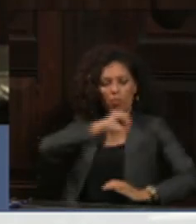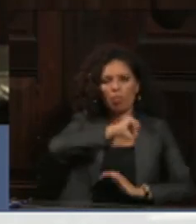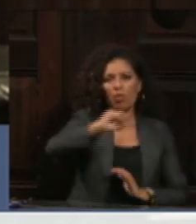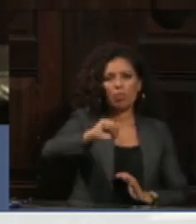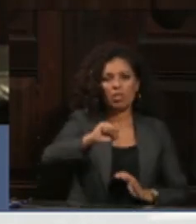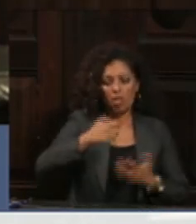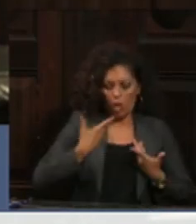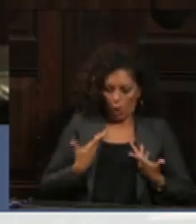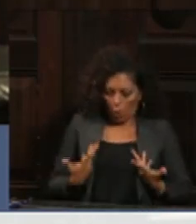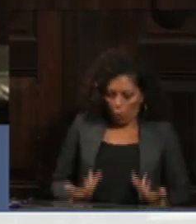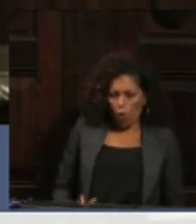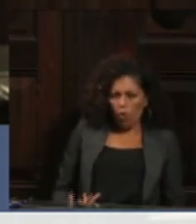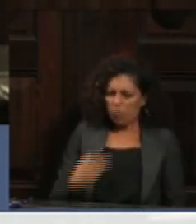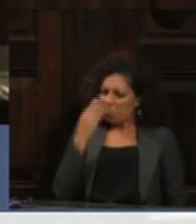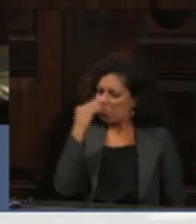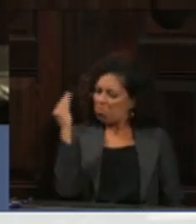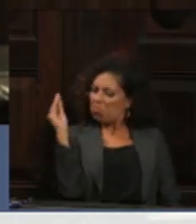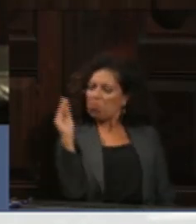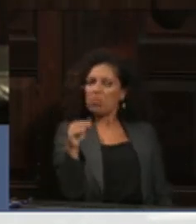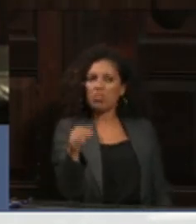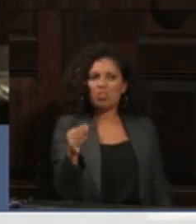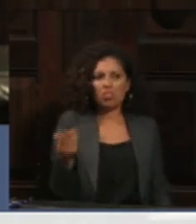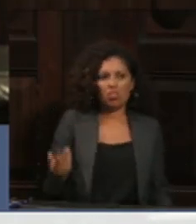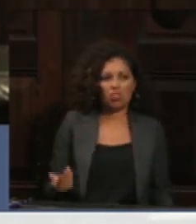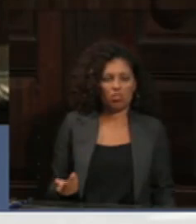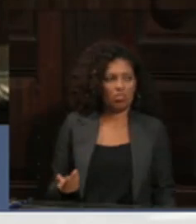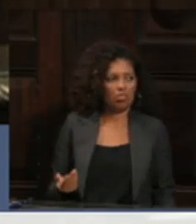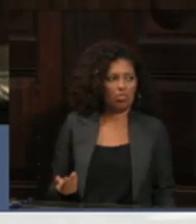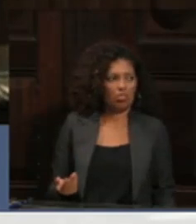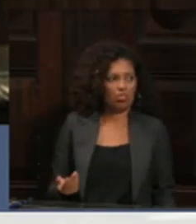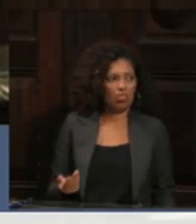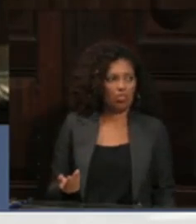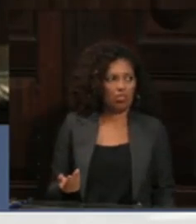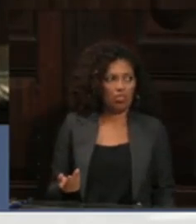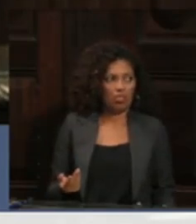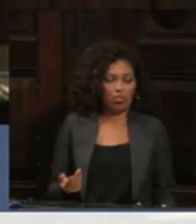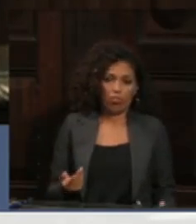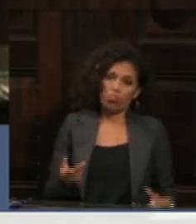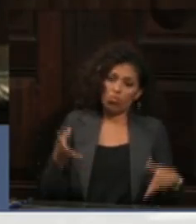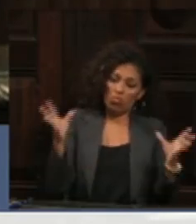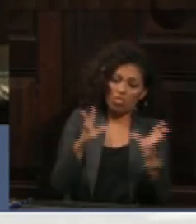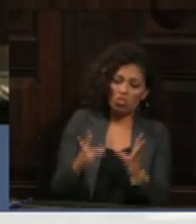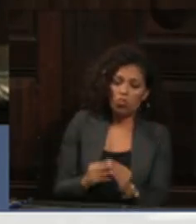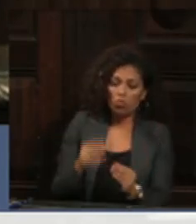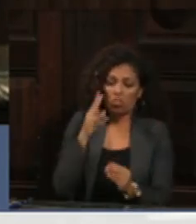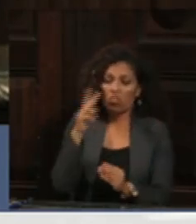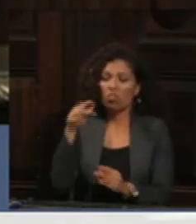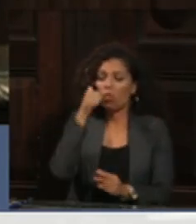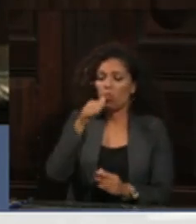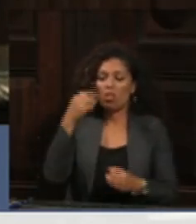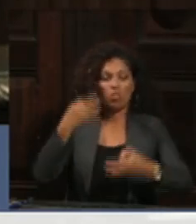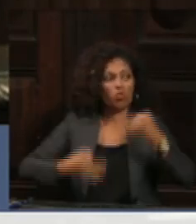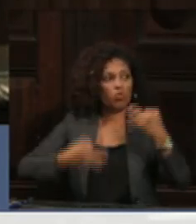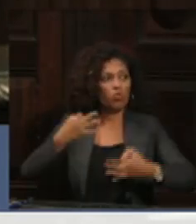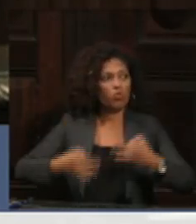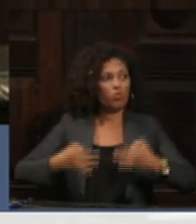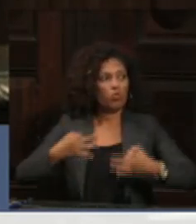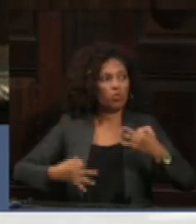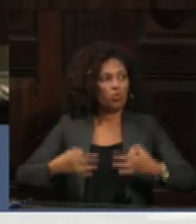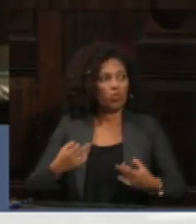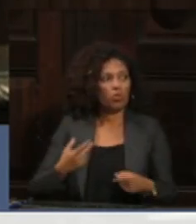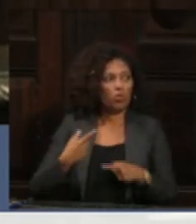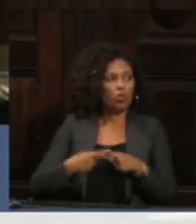corpos descartáveis. Haja vista o pronunciamento da desembargadora que disse: por que tanto barulho por